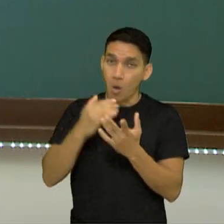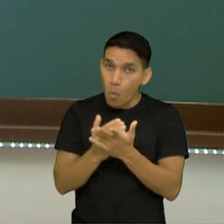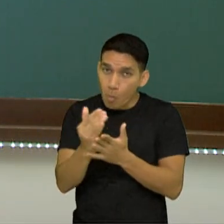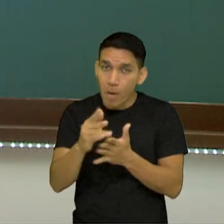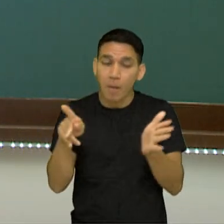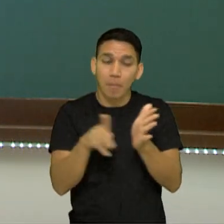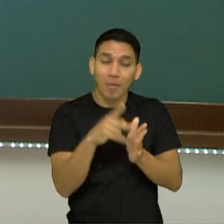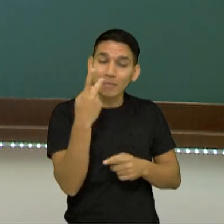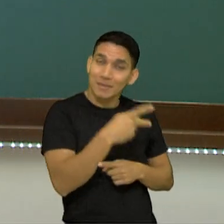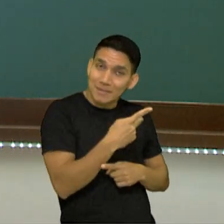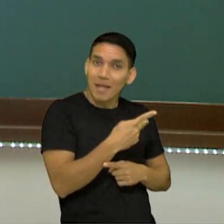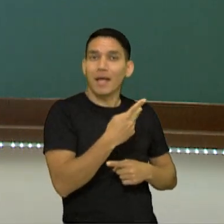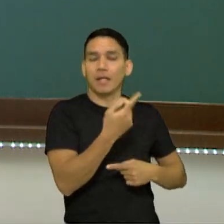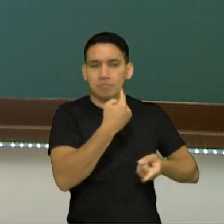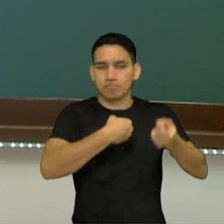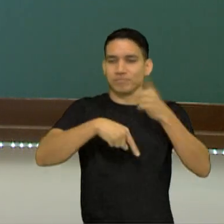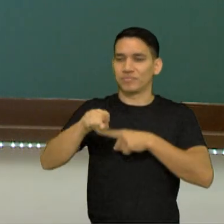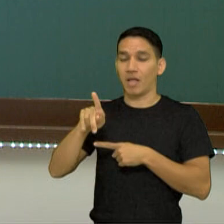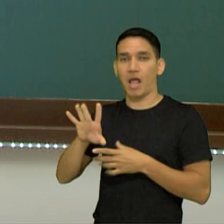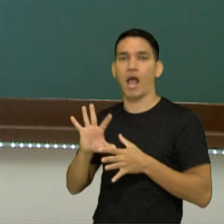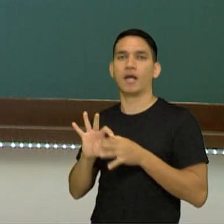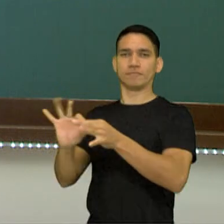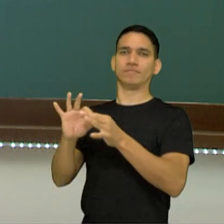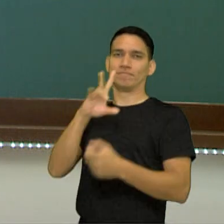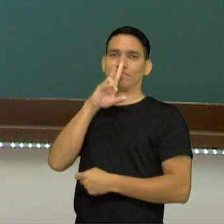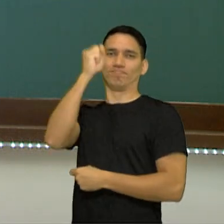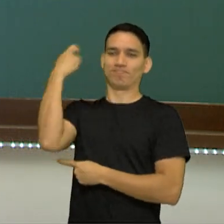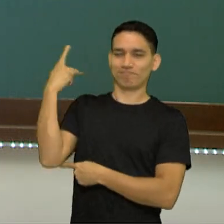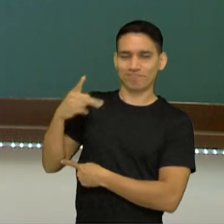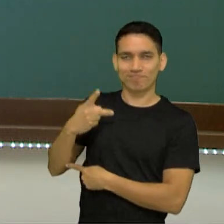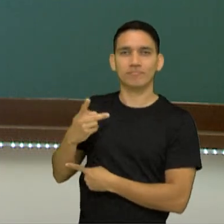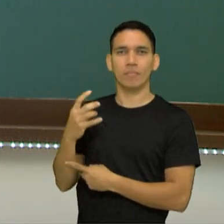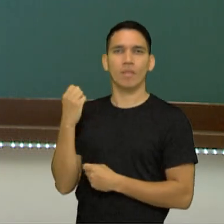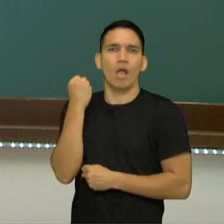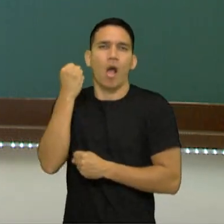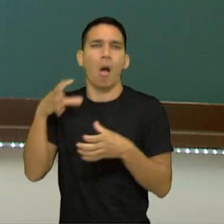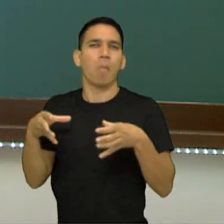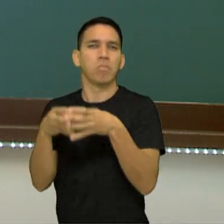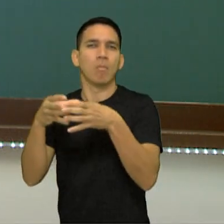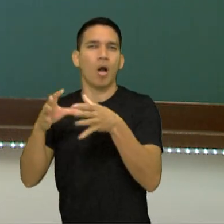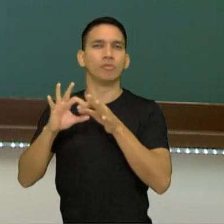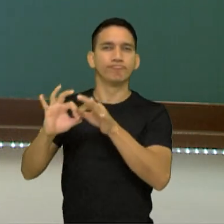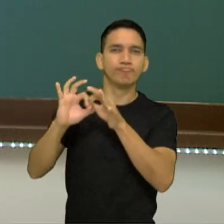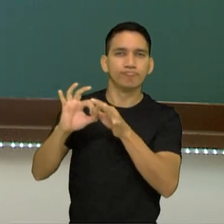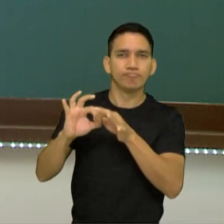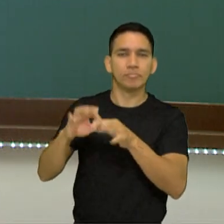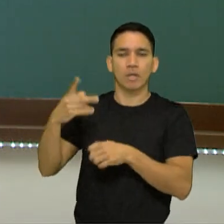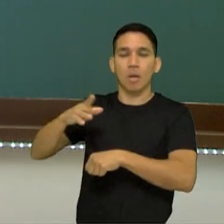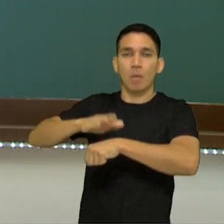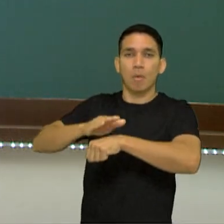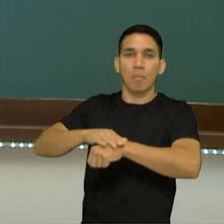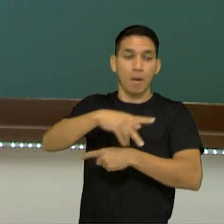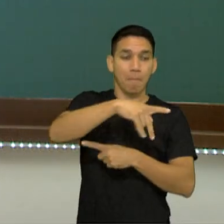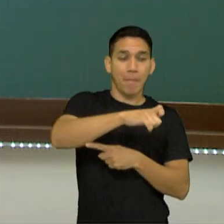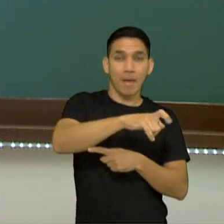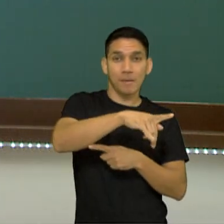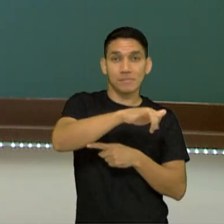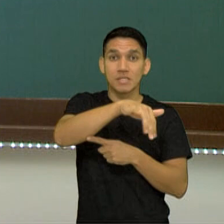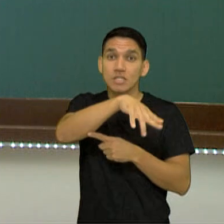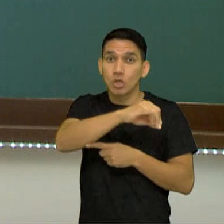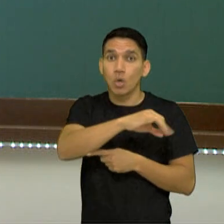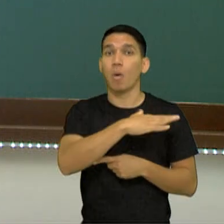aqui vai fortificar a dinastia carolíngia após o Pepino morrer.